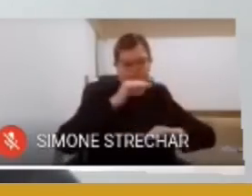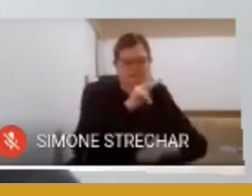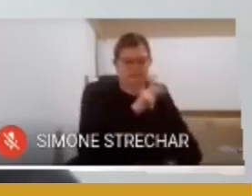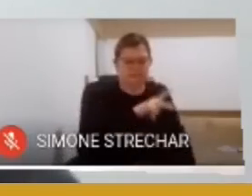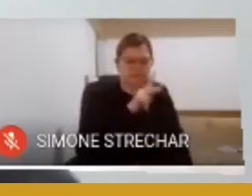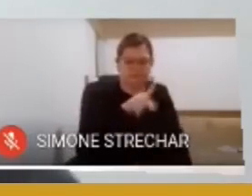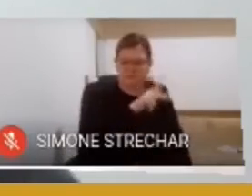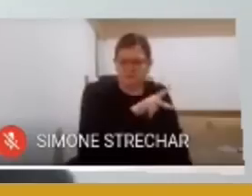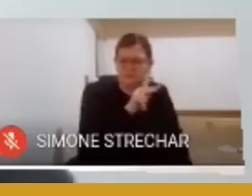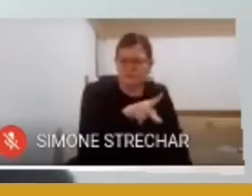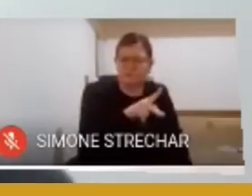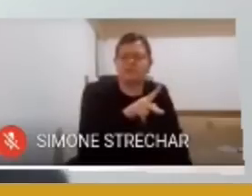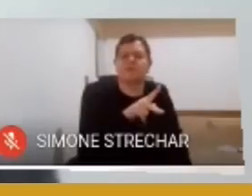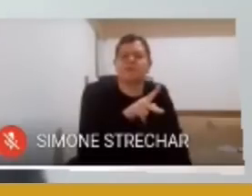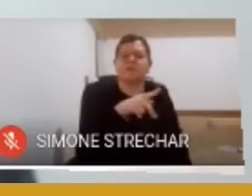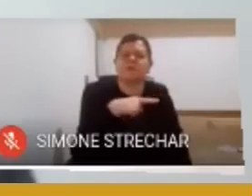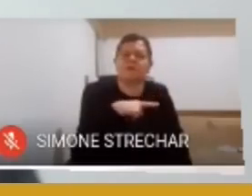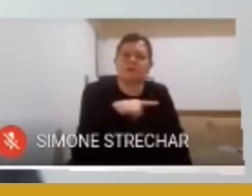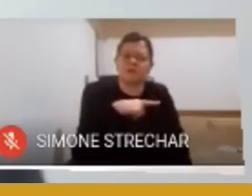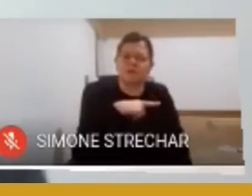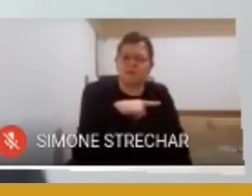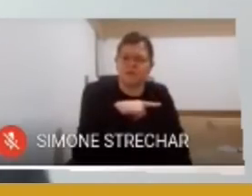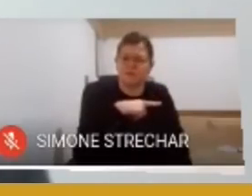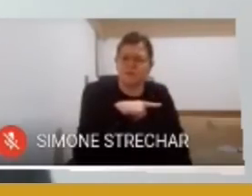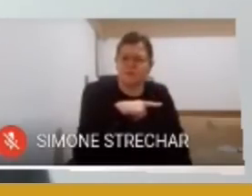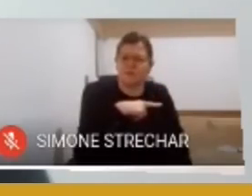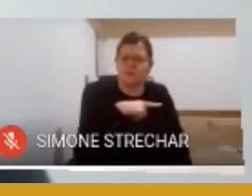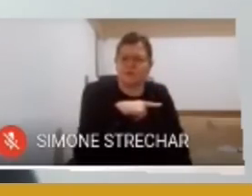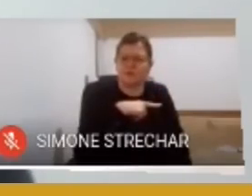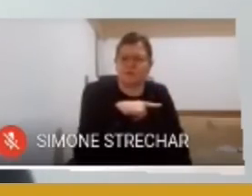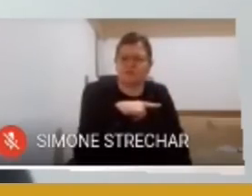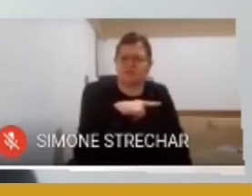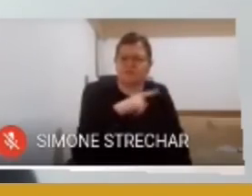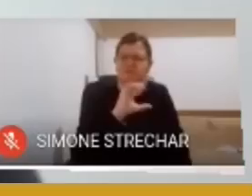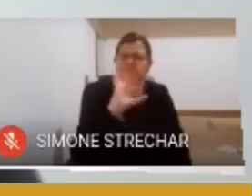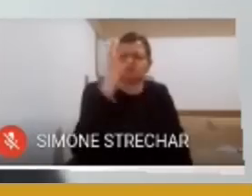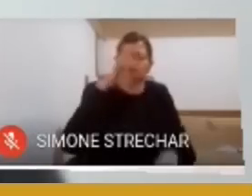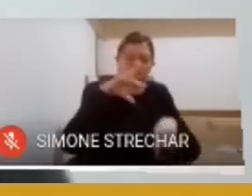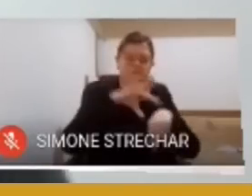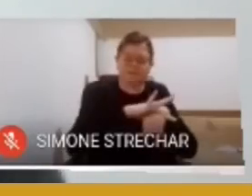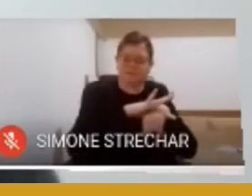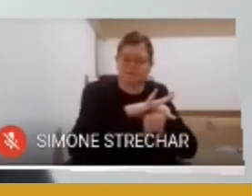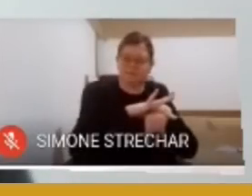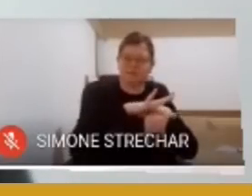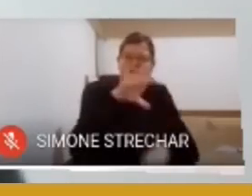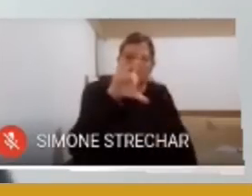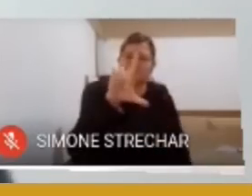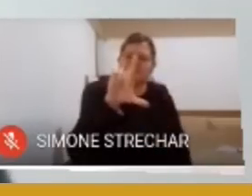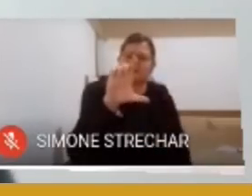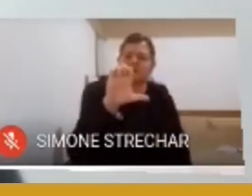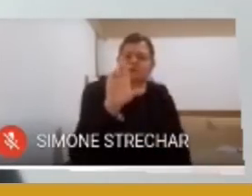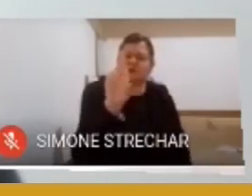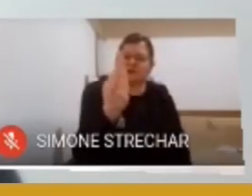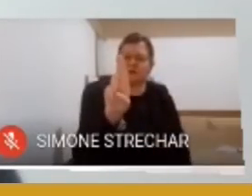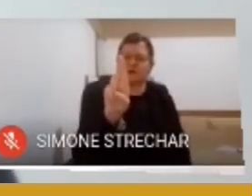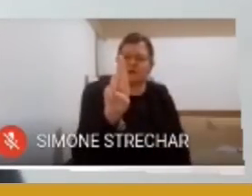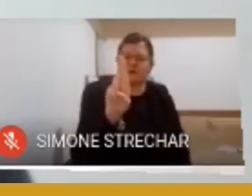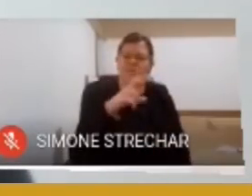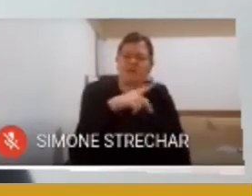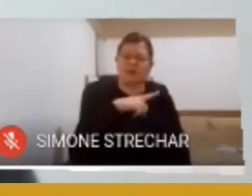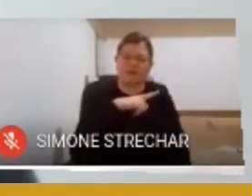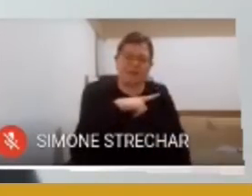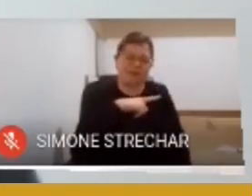ALER, que é lesão por esforço repetitivo, no braço, no antebraço ou no ombro. Essa lesão por